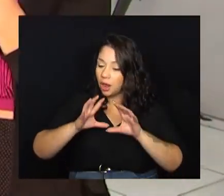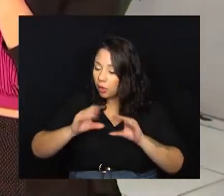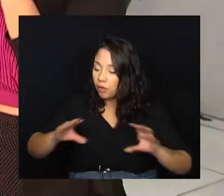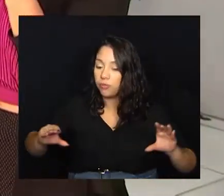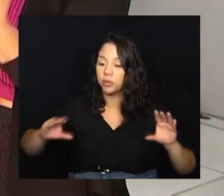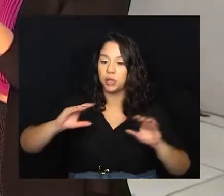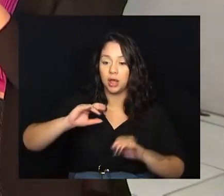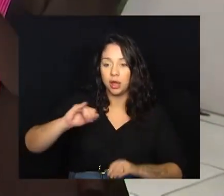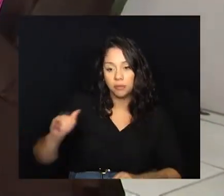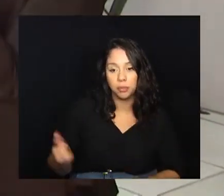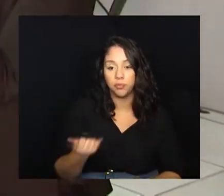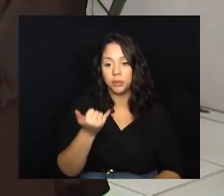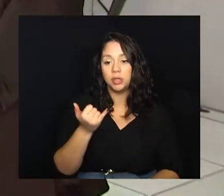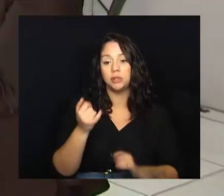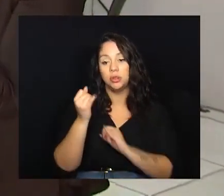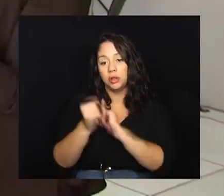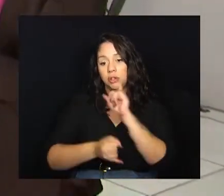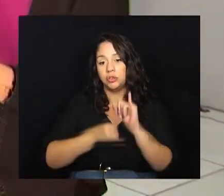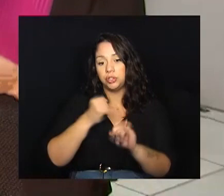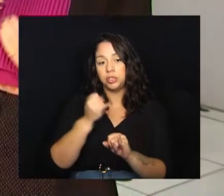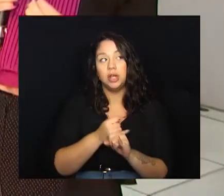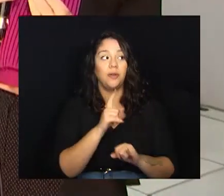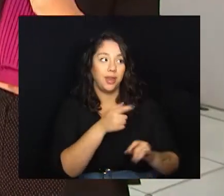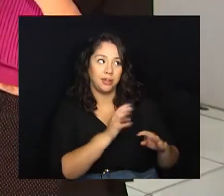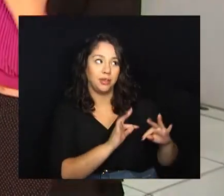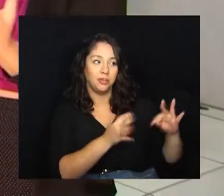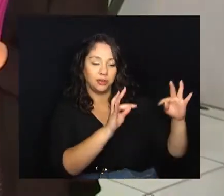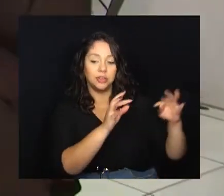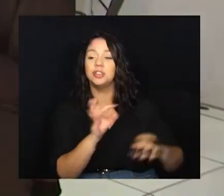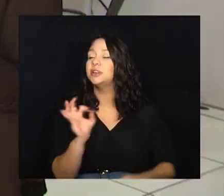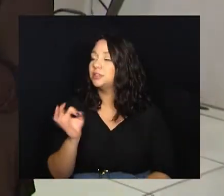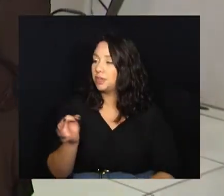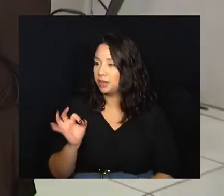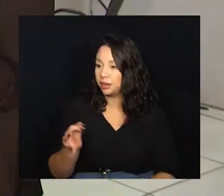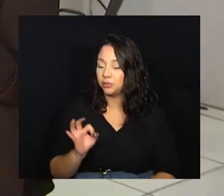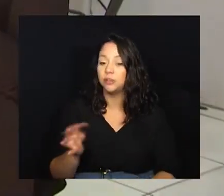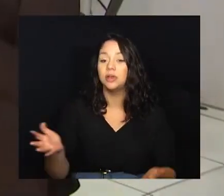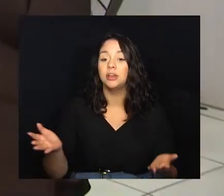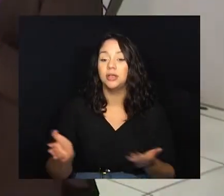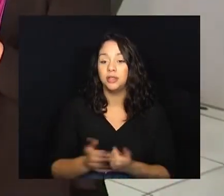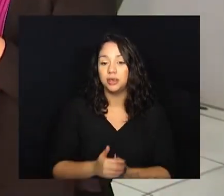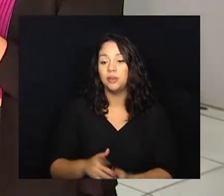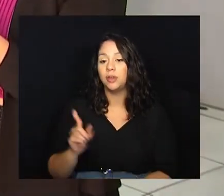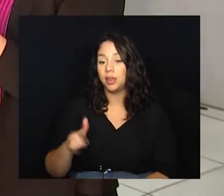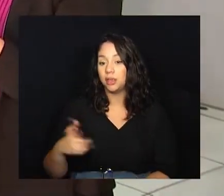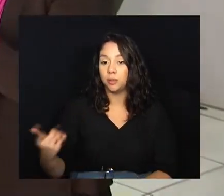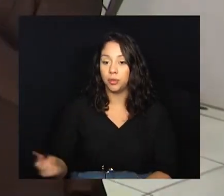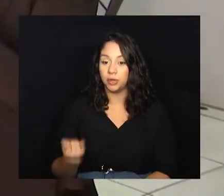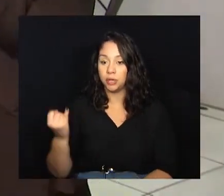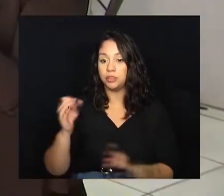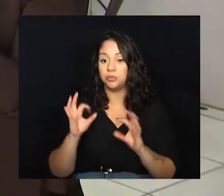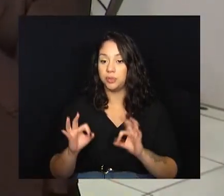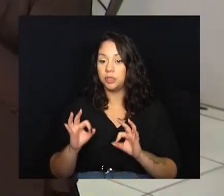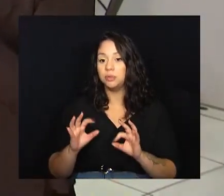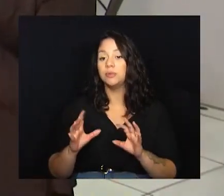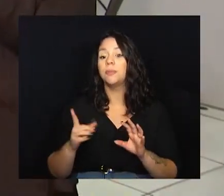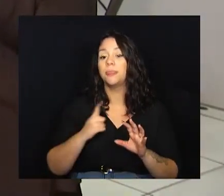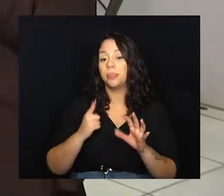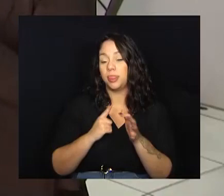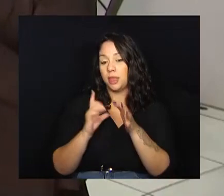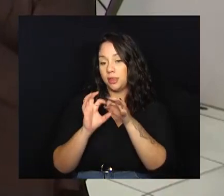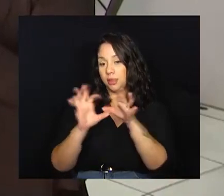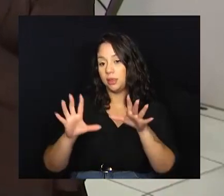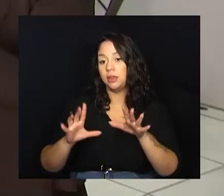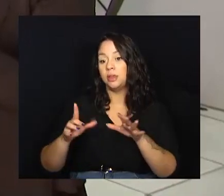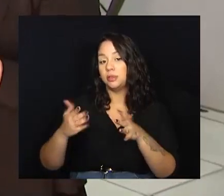a questão digital né com serviço exato E aí é muito importante que a gente também disponibiliza esse